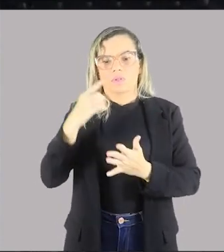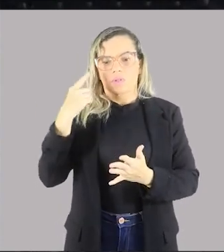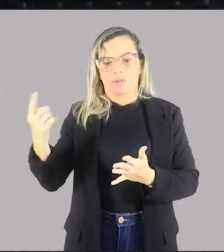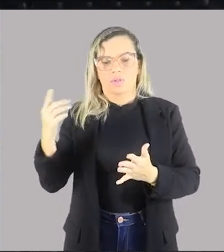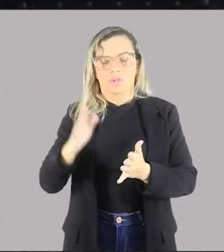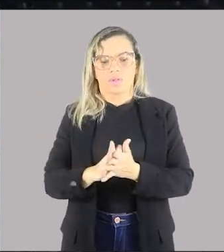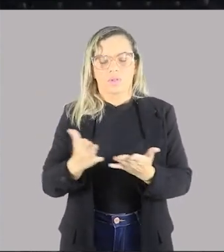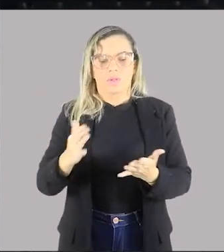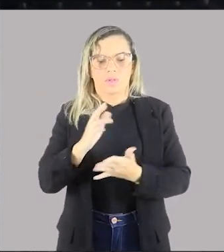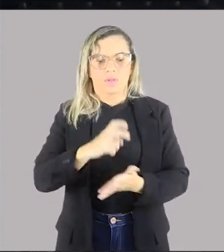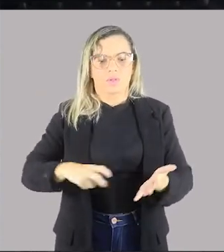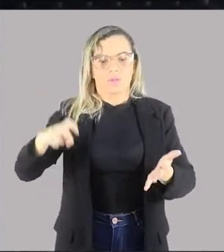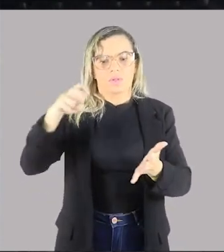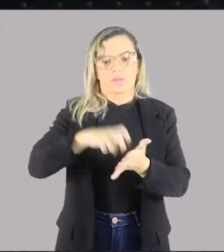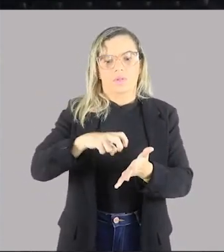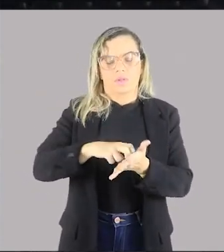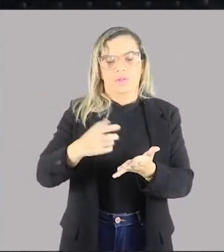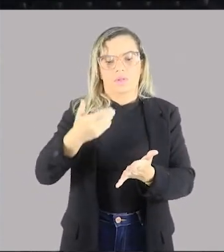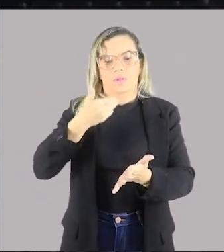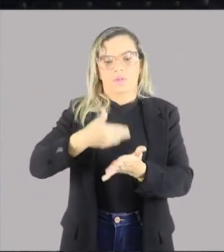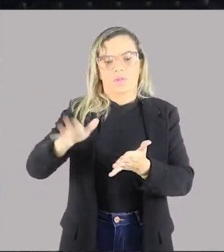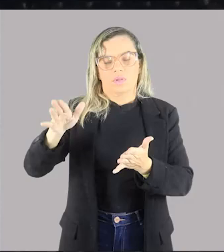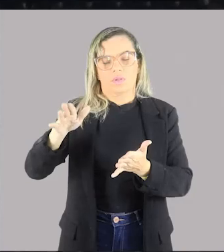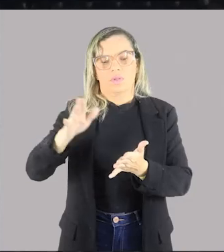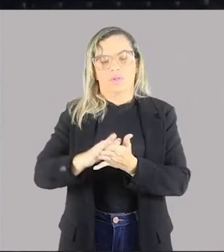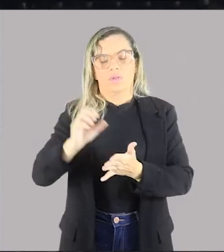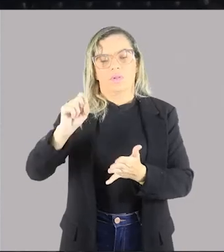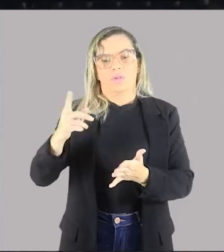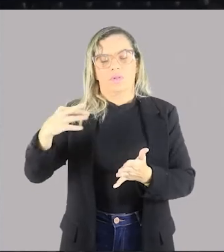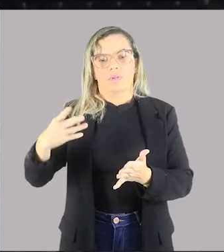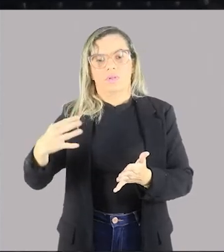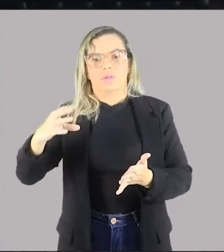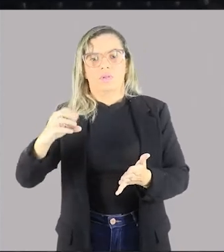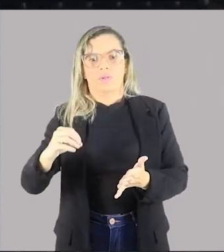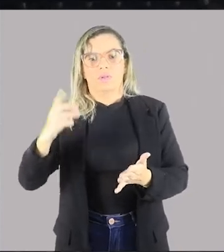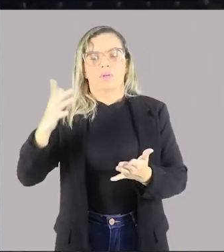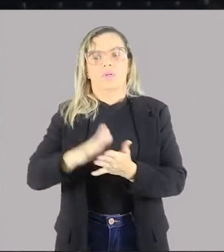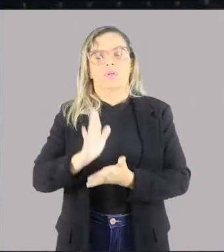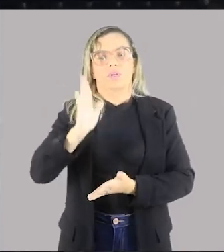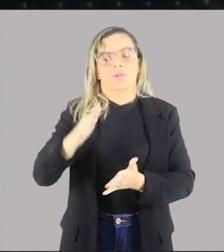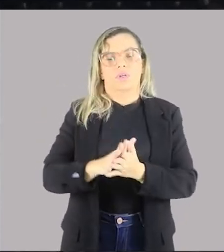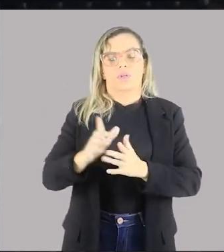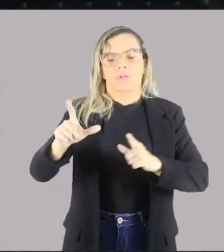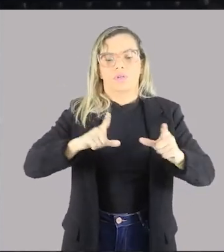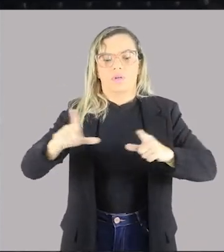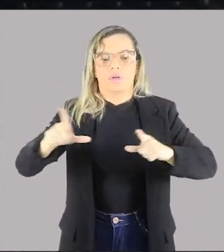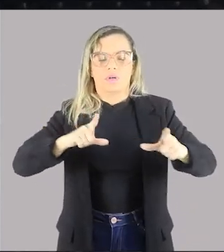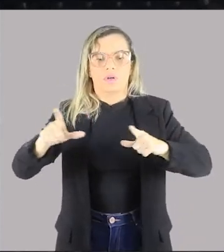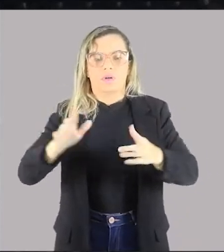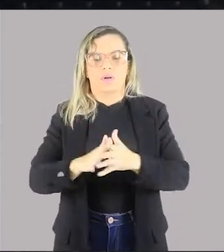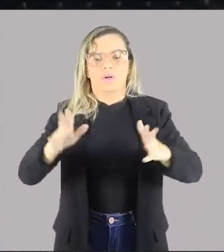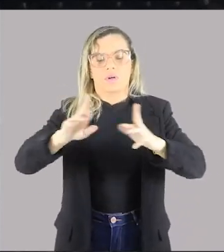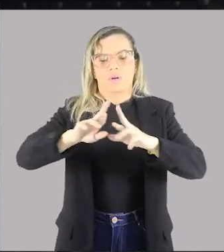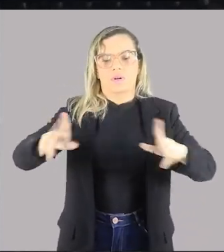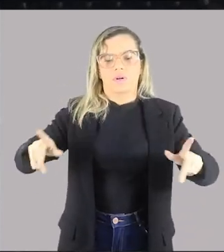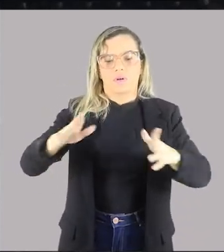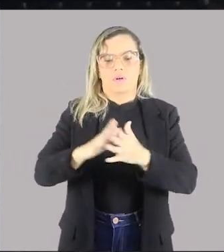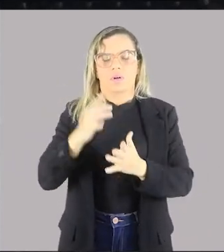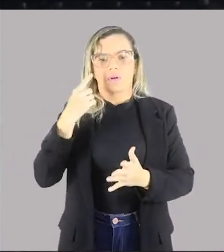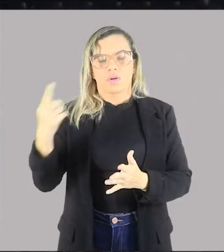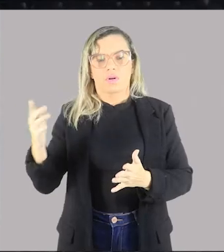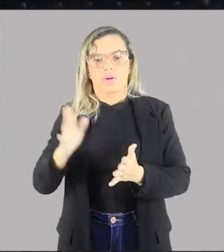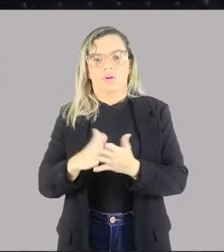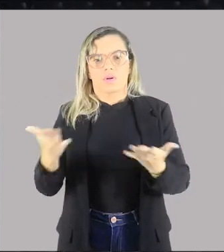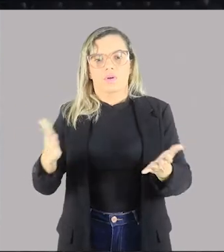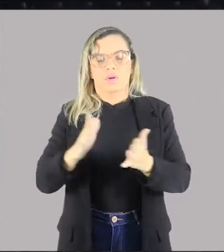previstas para a suspensão e para a demissão, que nós já observamos, nós já trabalhamos. A diferença é que estamos tratando aqui de um